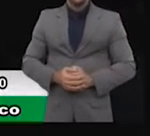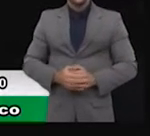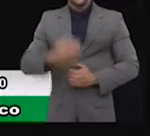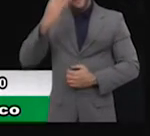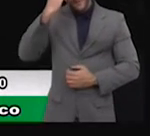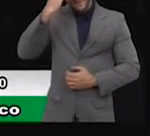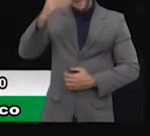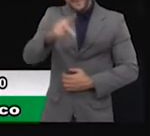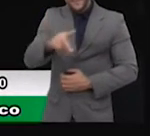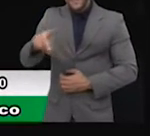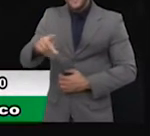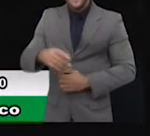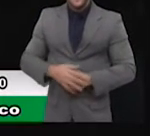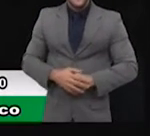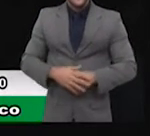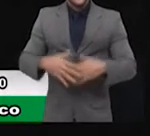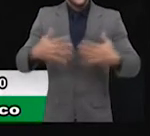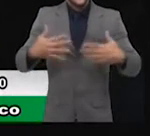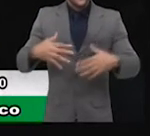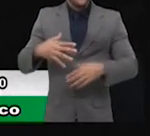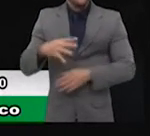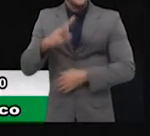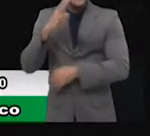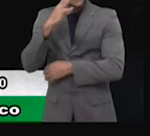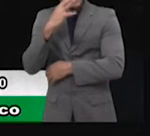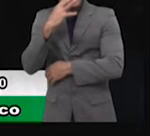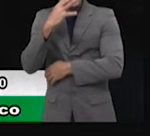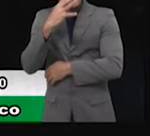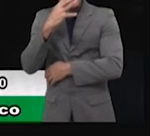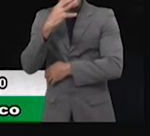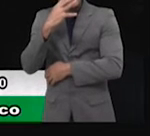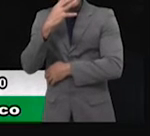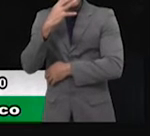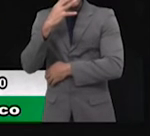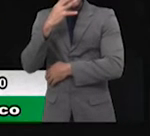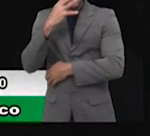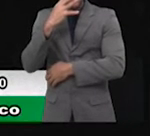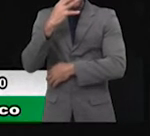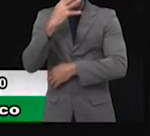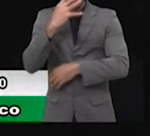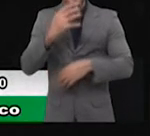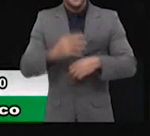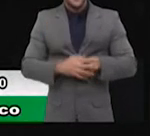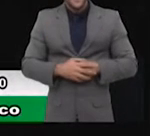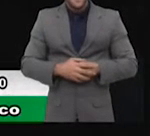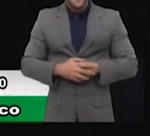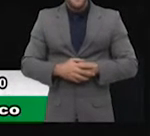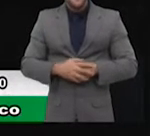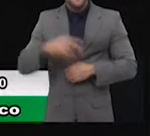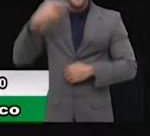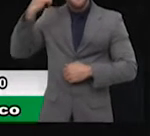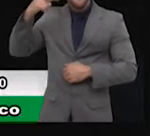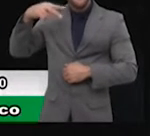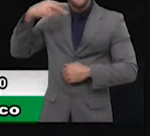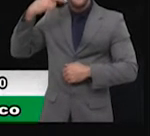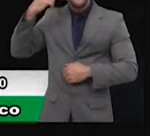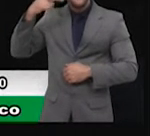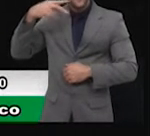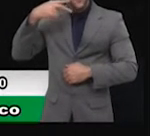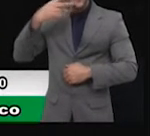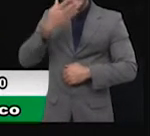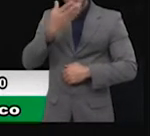Obrigado, presidente. Eu estava ouvindo aí atentamente os nobres companheiros,